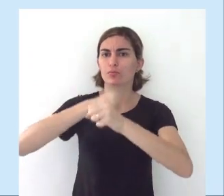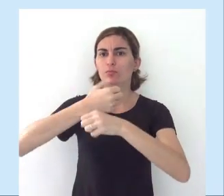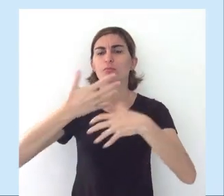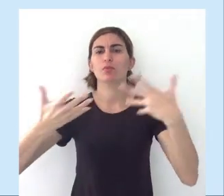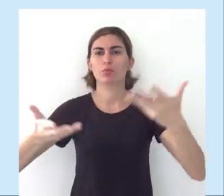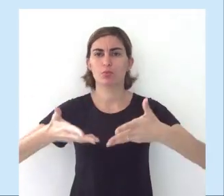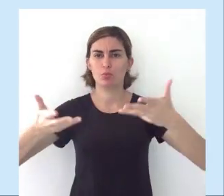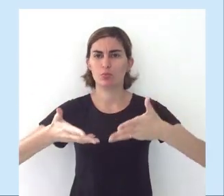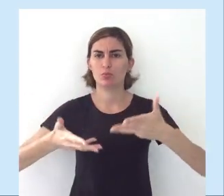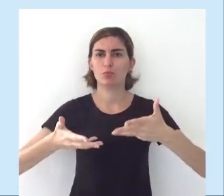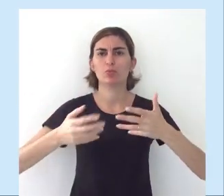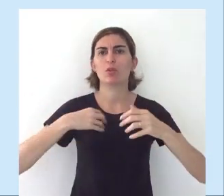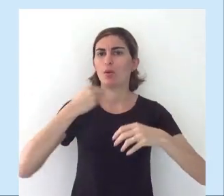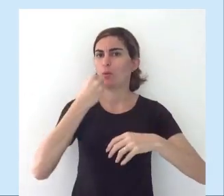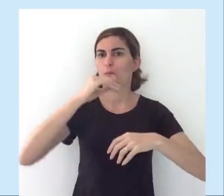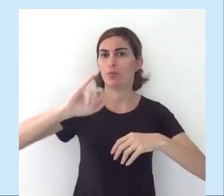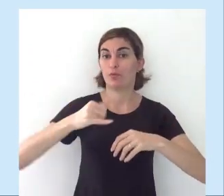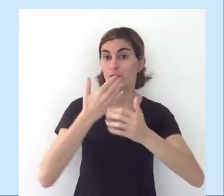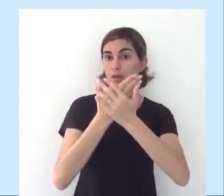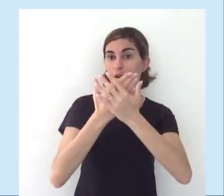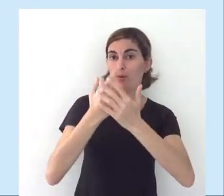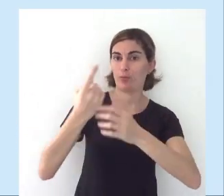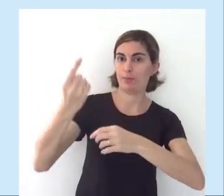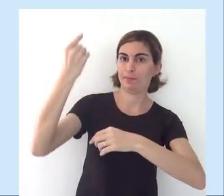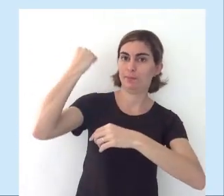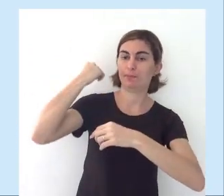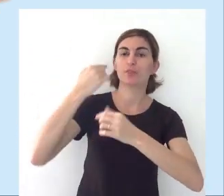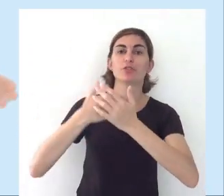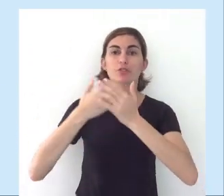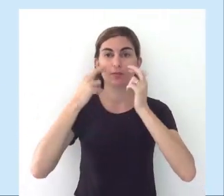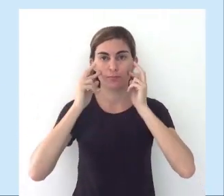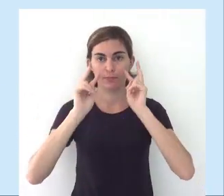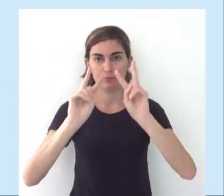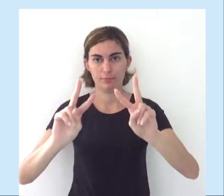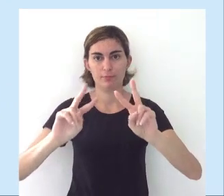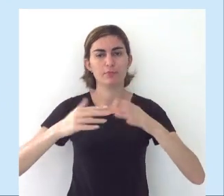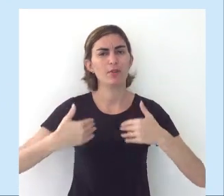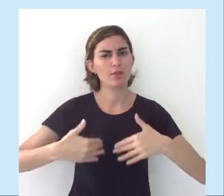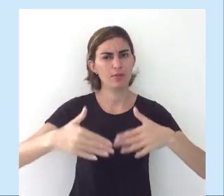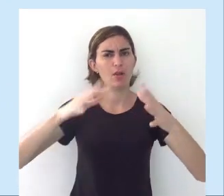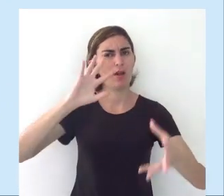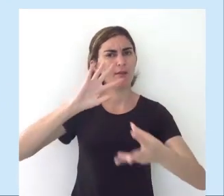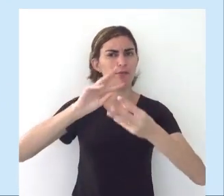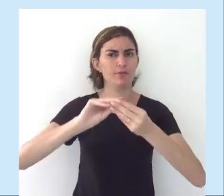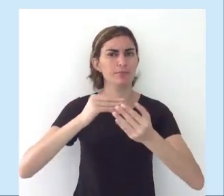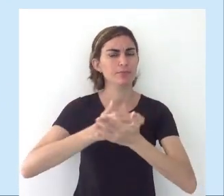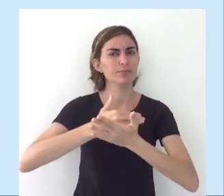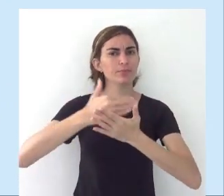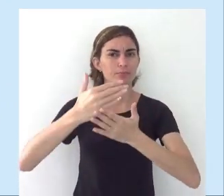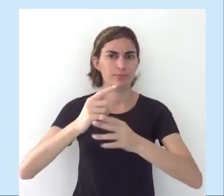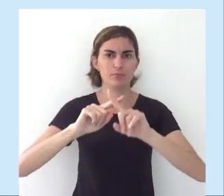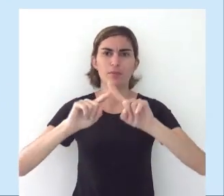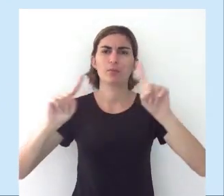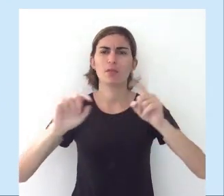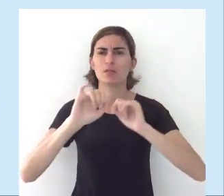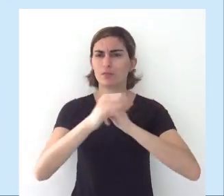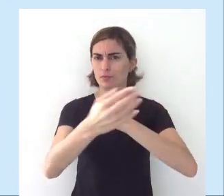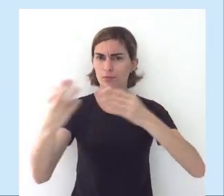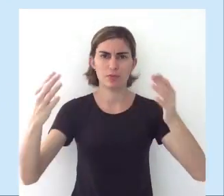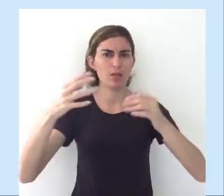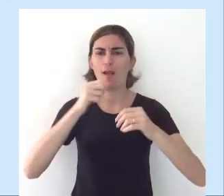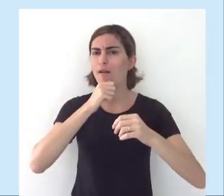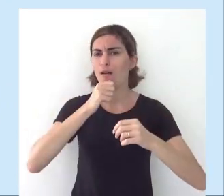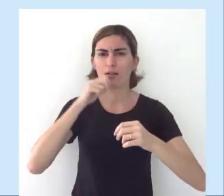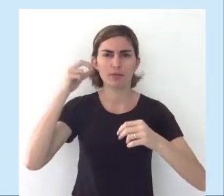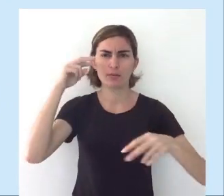aulas, tá? E nessa aula a gente vai aproveitar as aulas anteriores que a gente assistiu. Vamos dar meio que uma revisada no início, mas se você